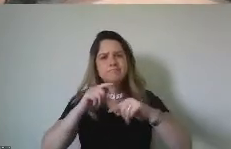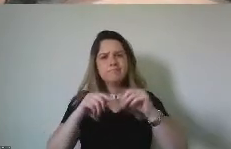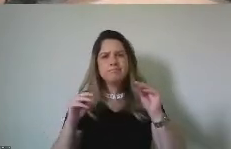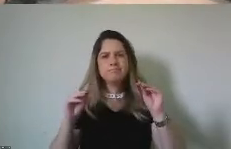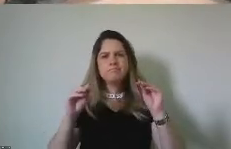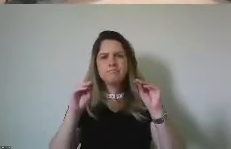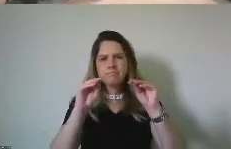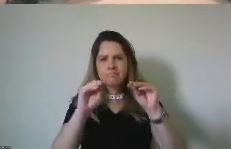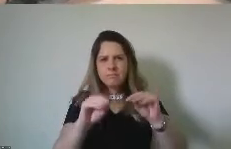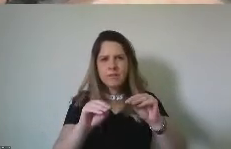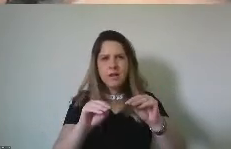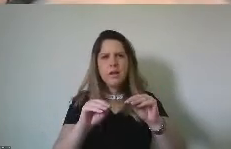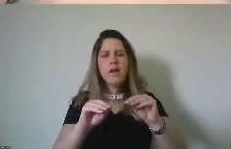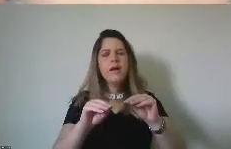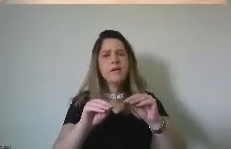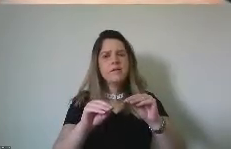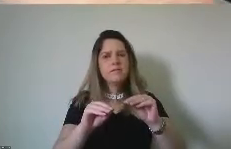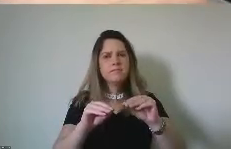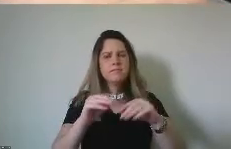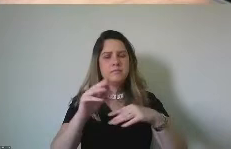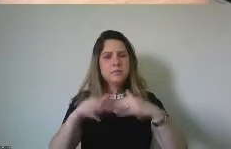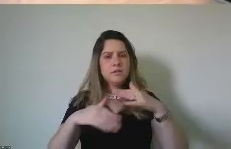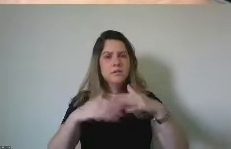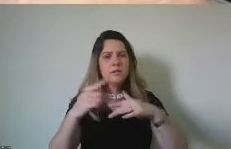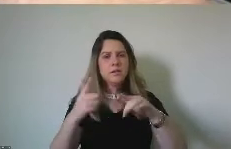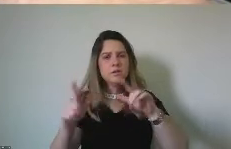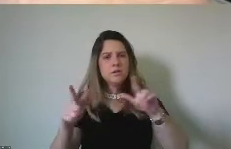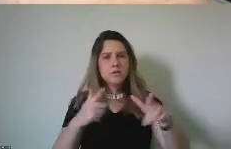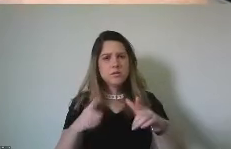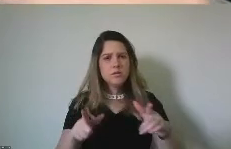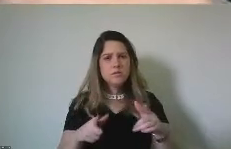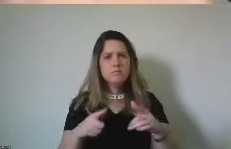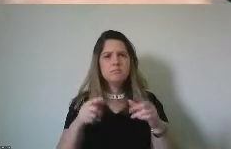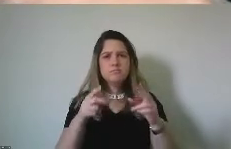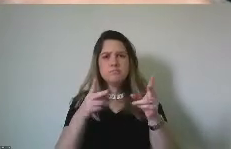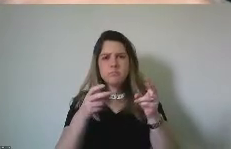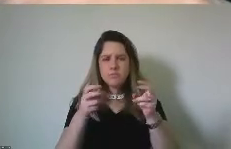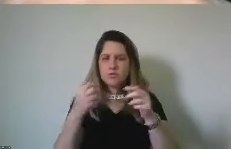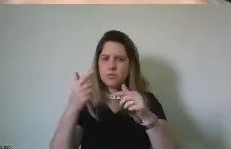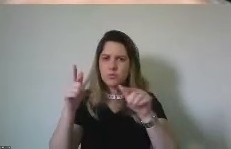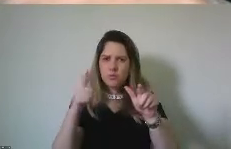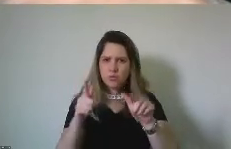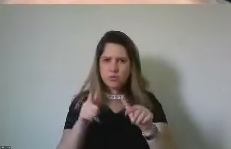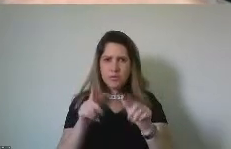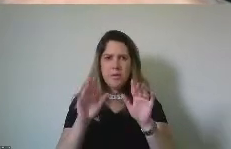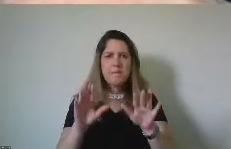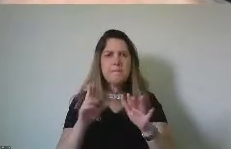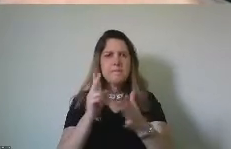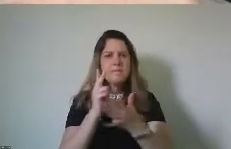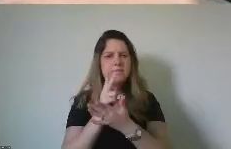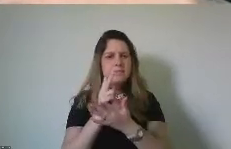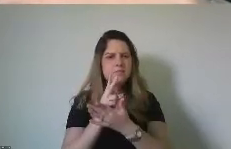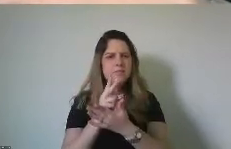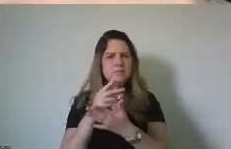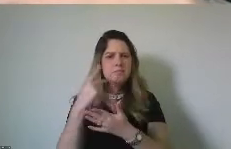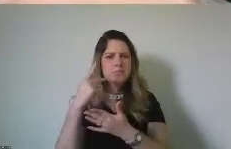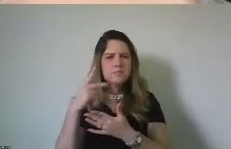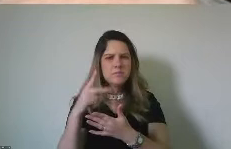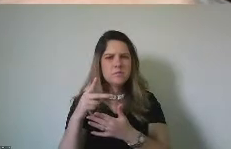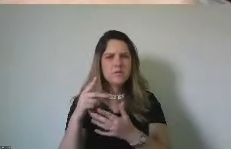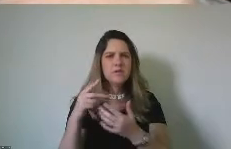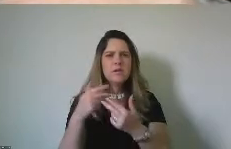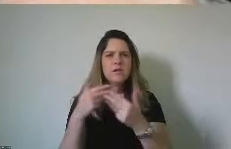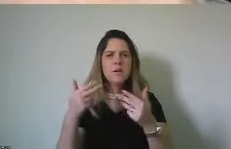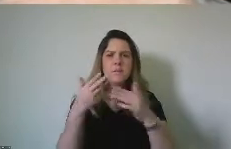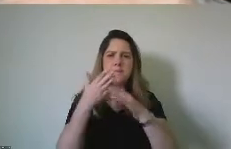para o desenvolvimento das Linhas sobre Estações e etc Então sempre que o seu sites né e eu faço parte